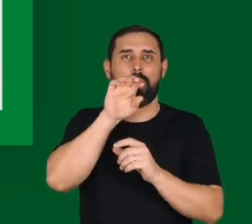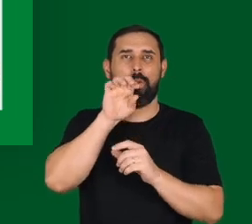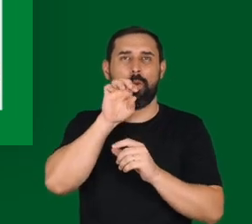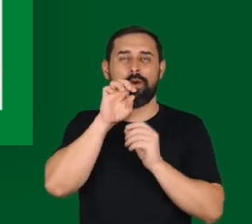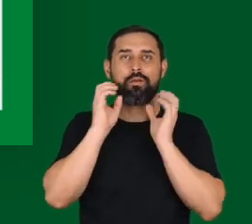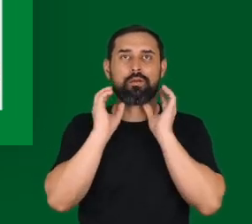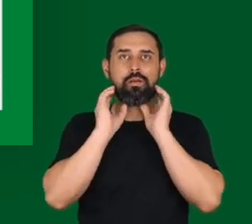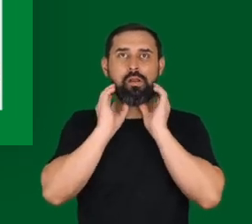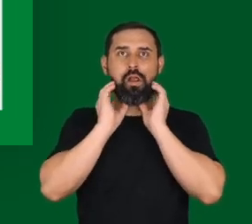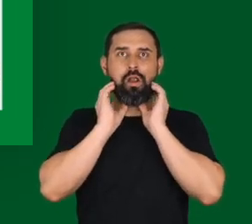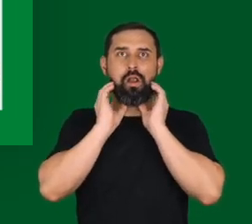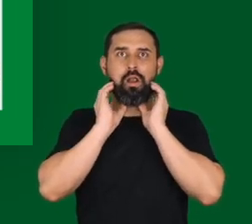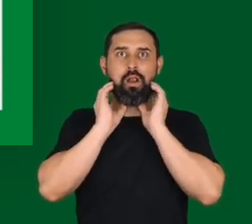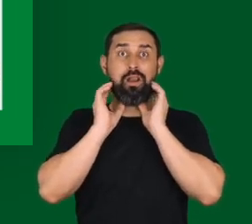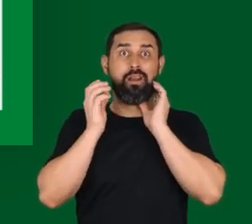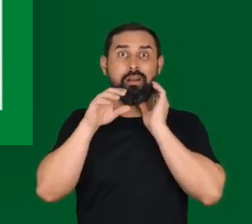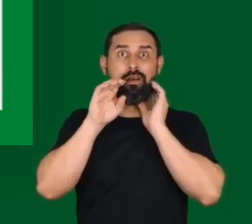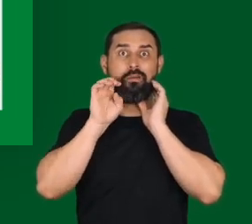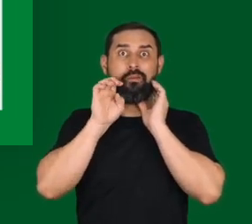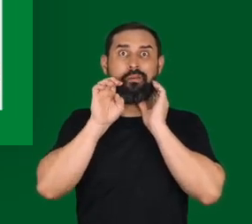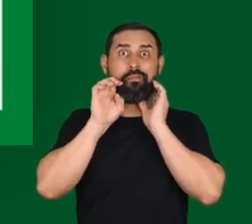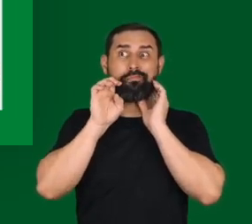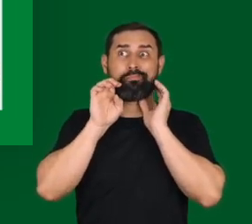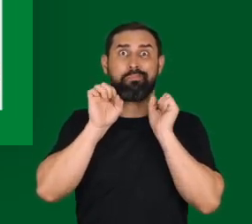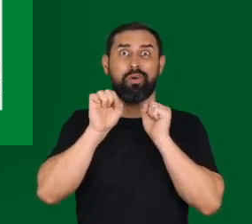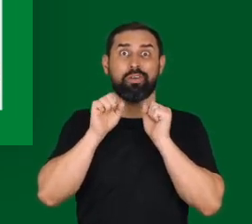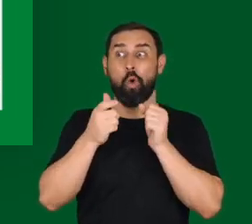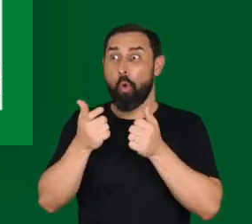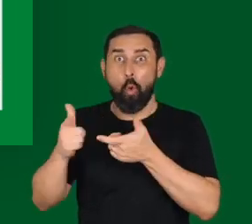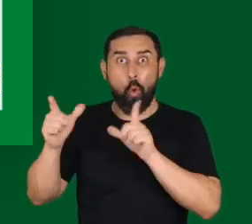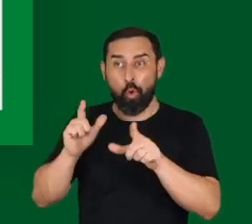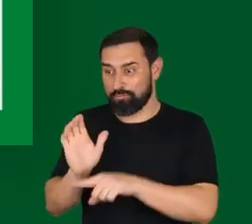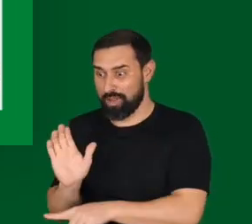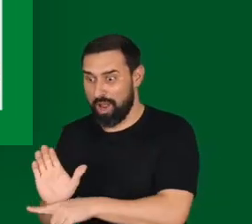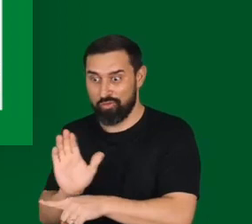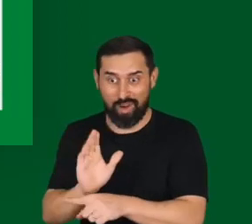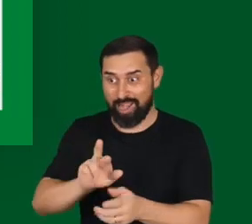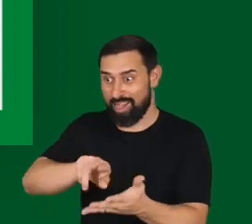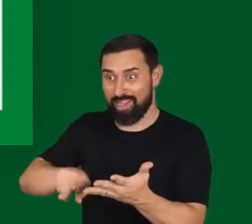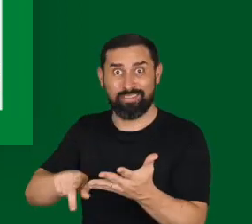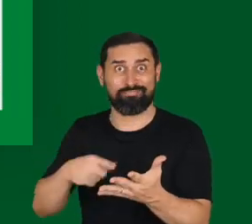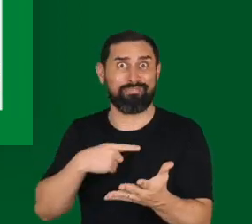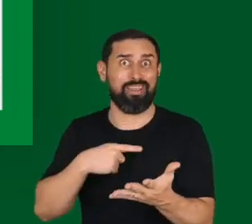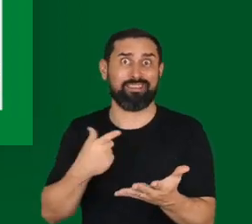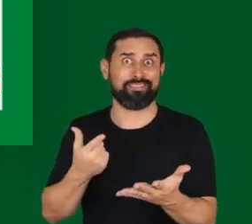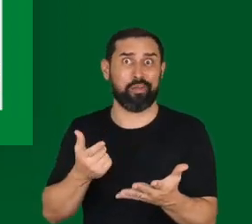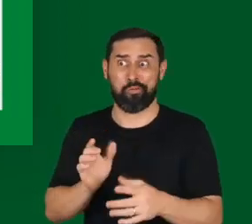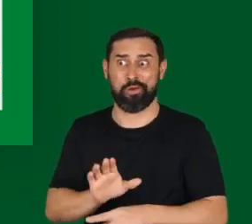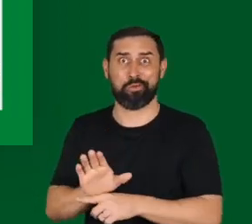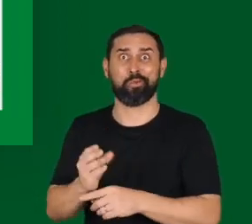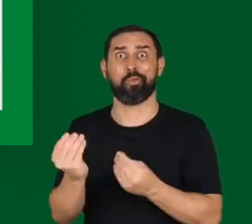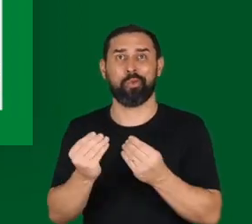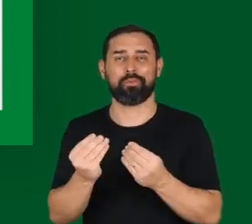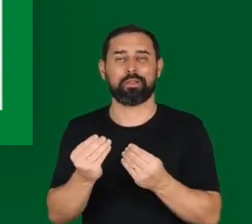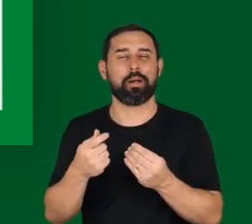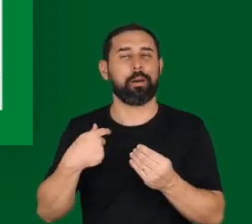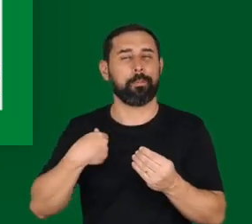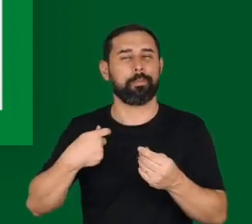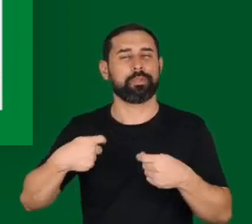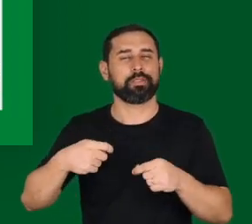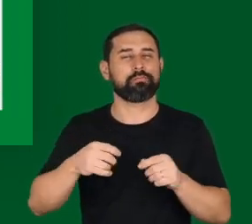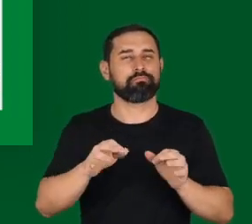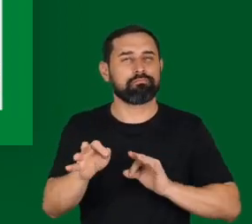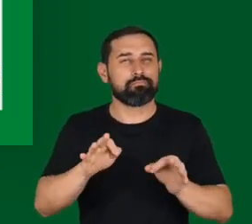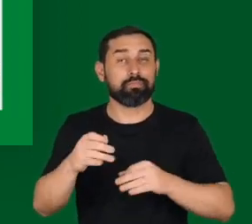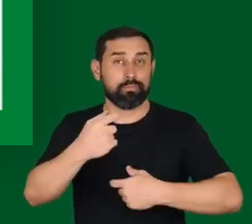manter aquela tração da mandíbula por muito tempo. Até porque a gente tem outras funções ali para se realizar. Então, eu